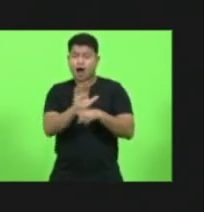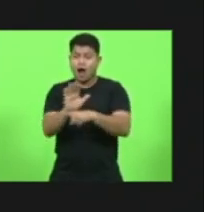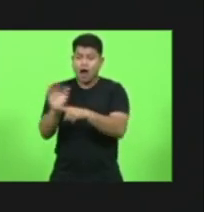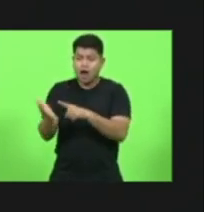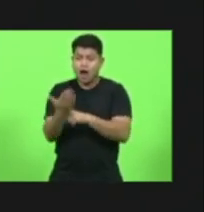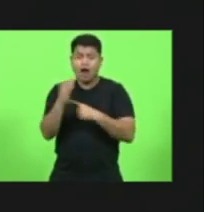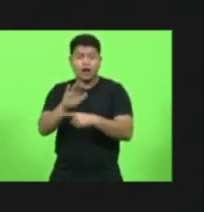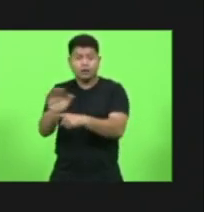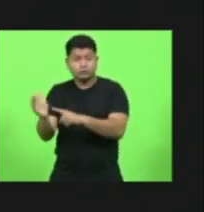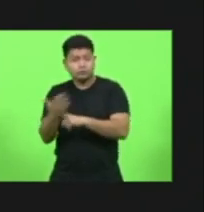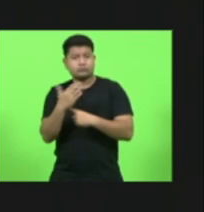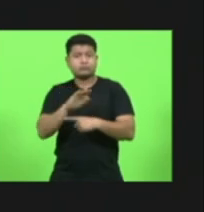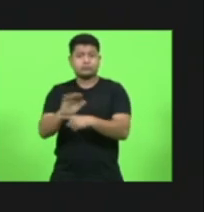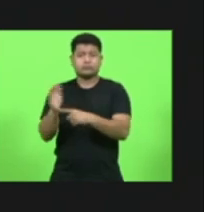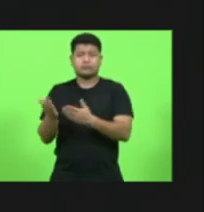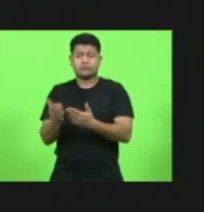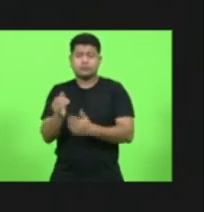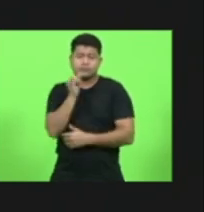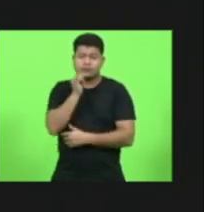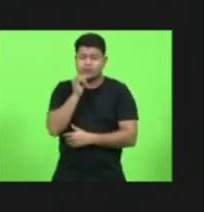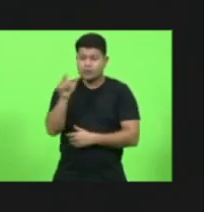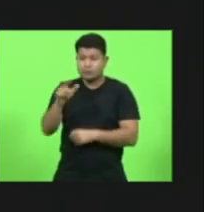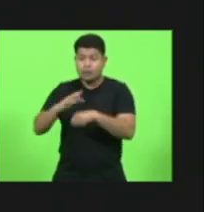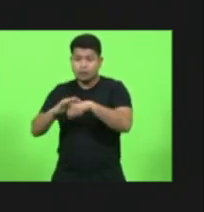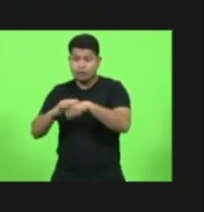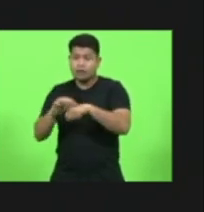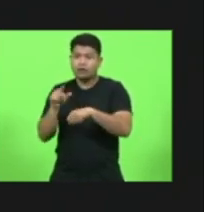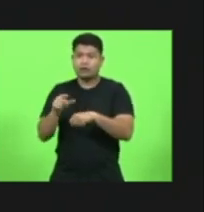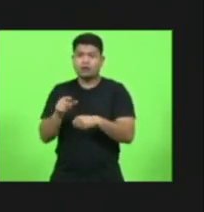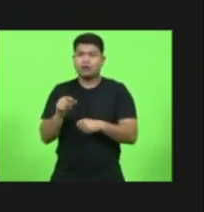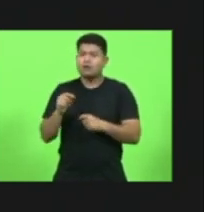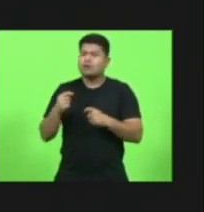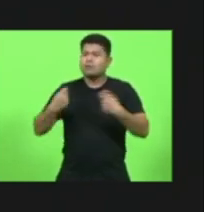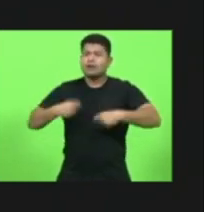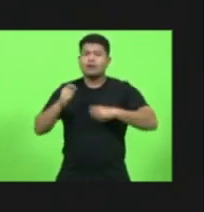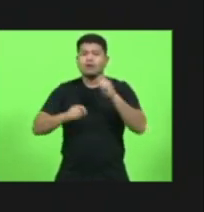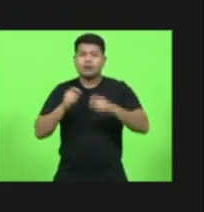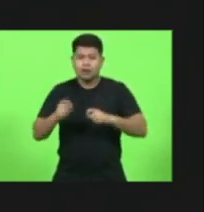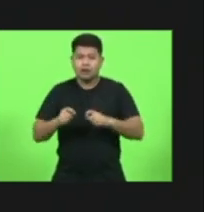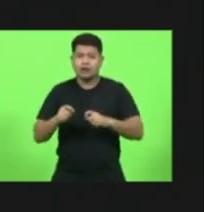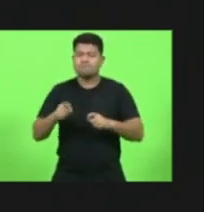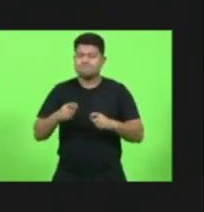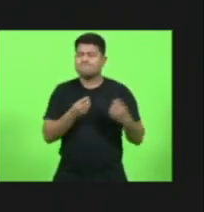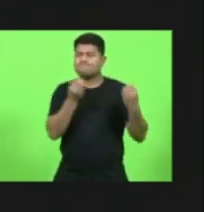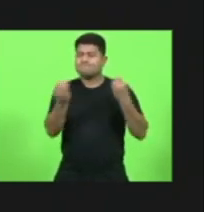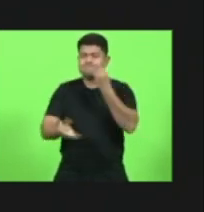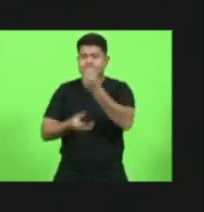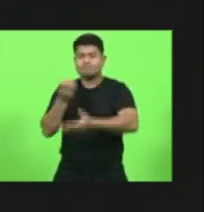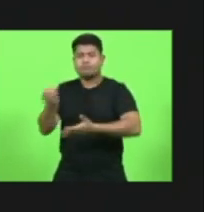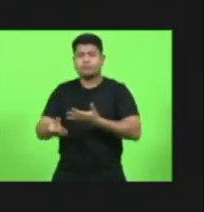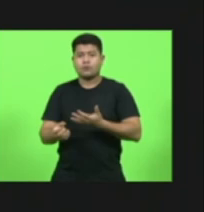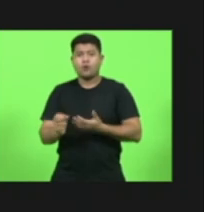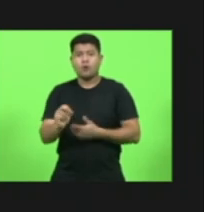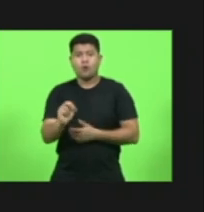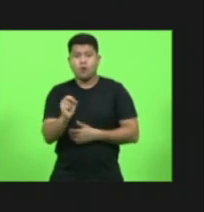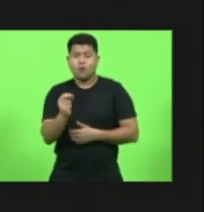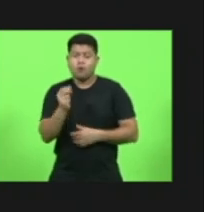doente a gente a ajuda fornece vou querer precisa ter um trabalho